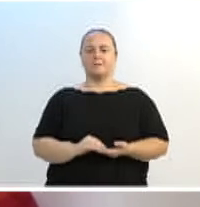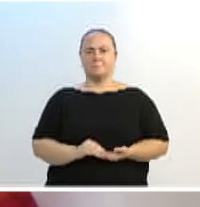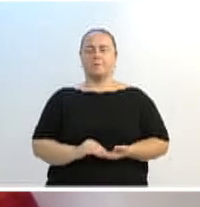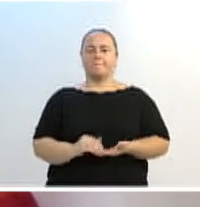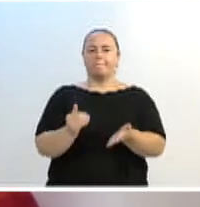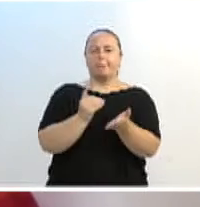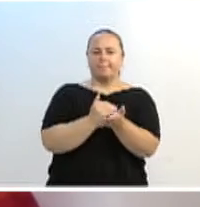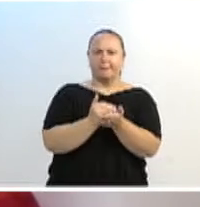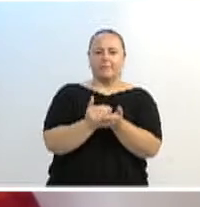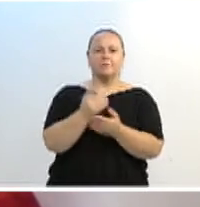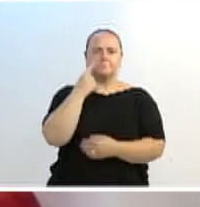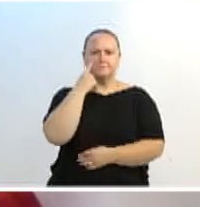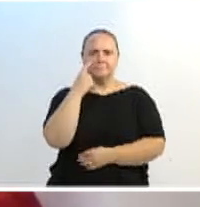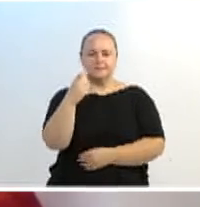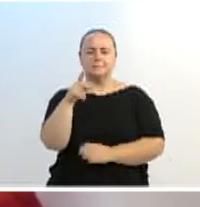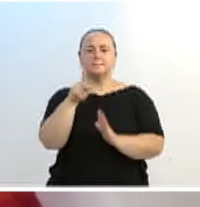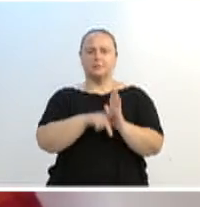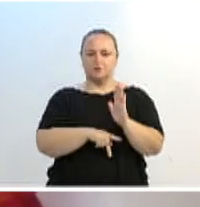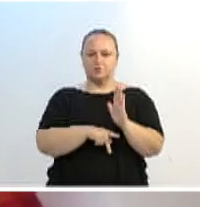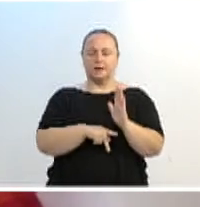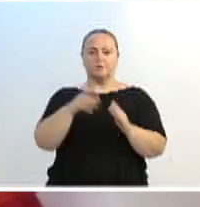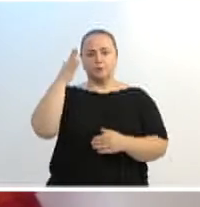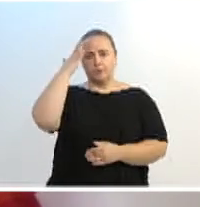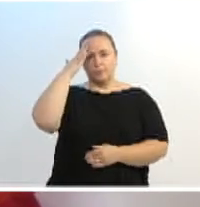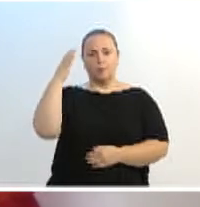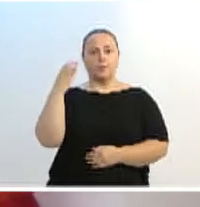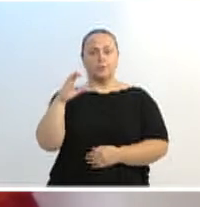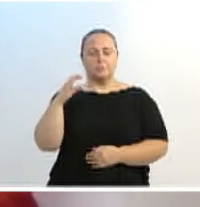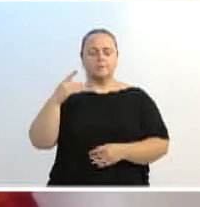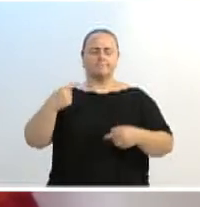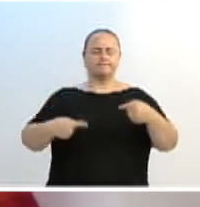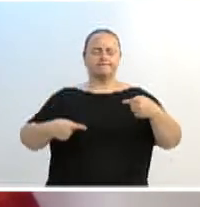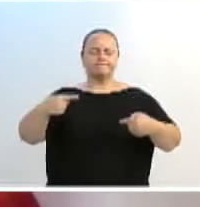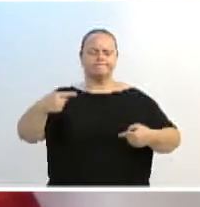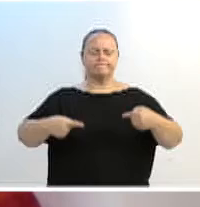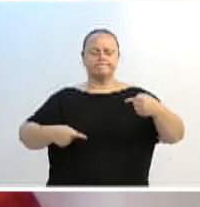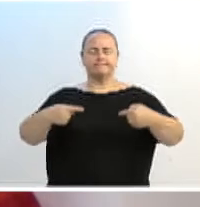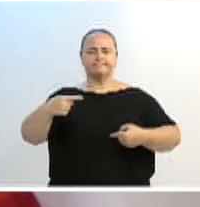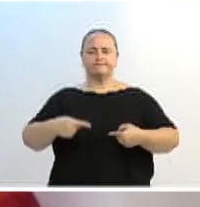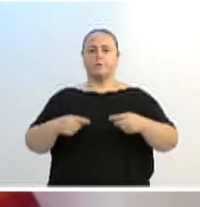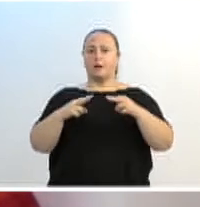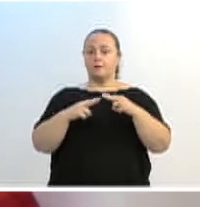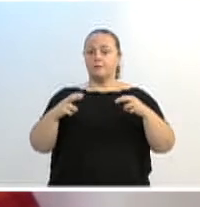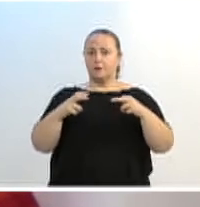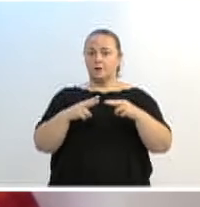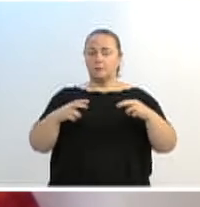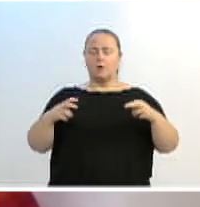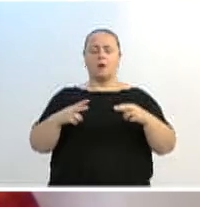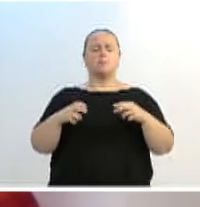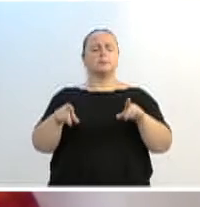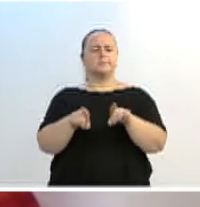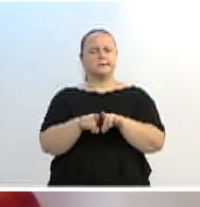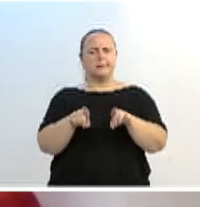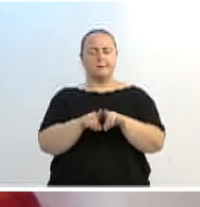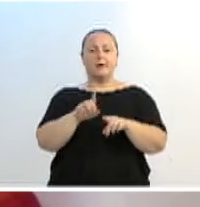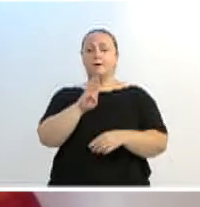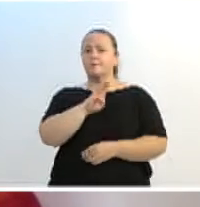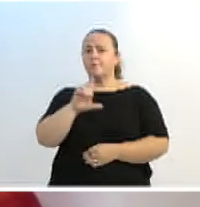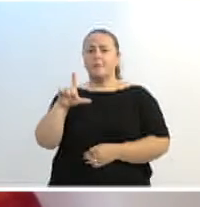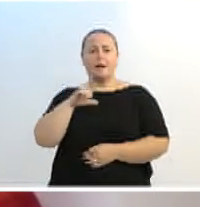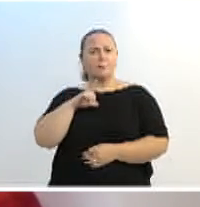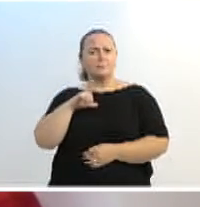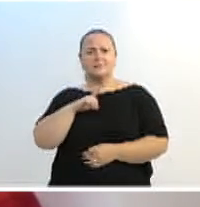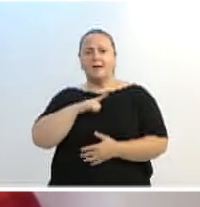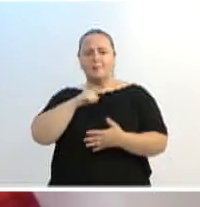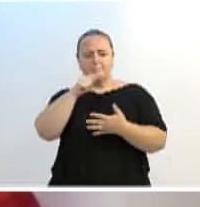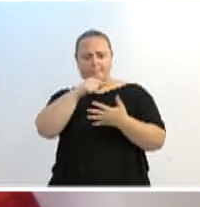muito interessante, que eu já falei, que em Curitiba está se discutindo, a gente tem hoje Floripa muito avançada, Blumenau tem todos os ingredientes e precisa olhar isso de forma